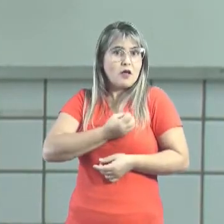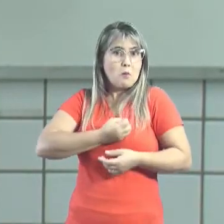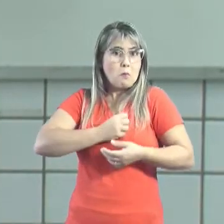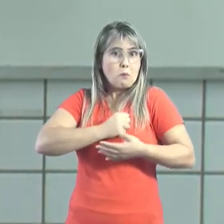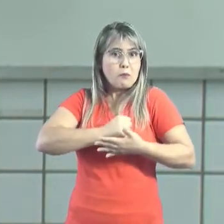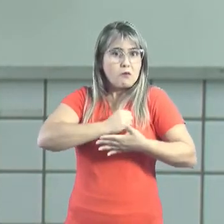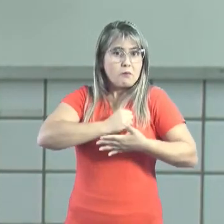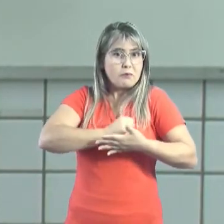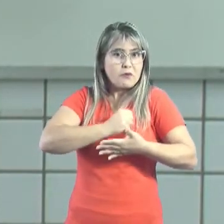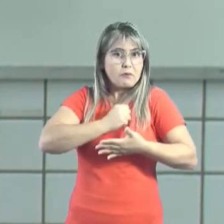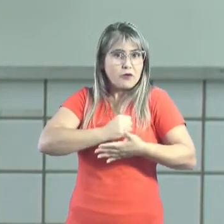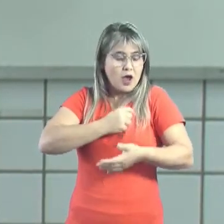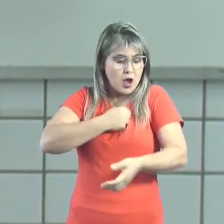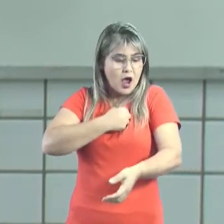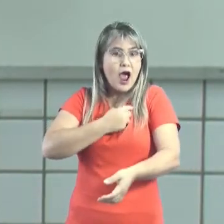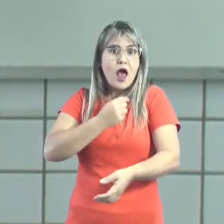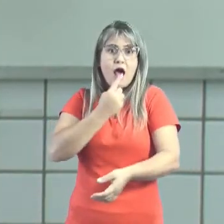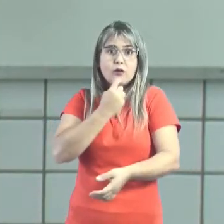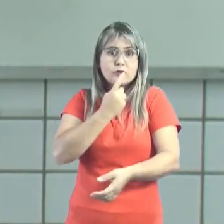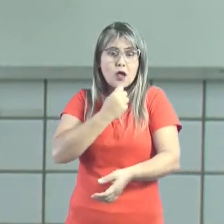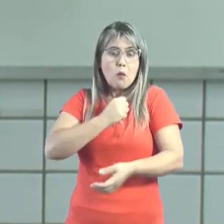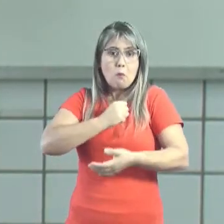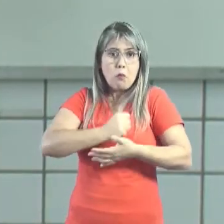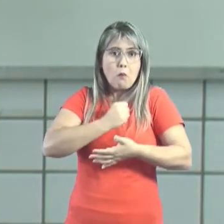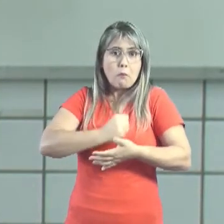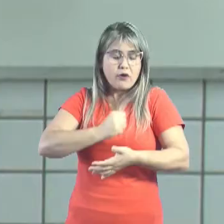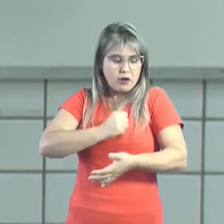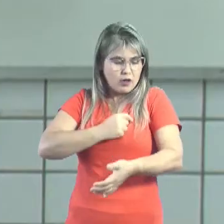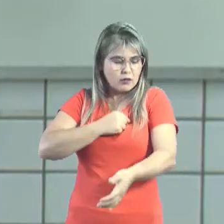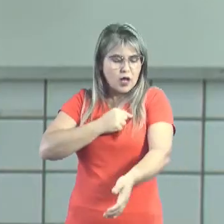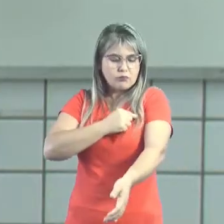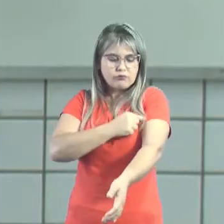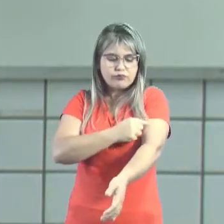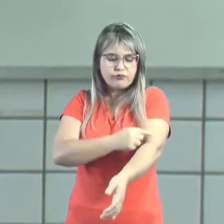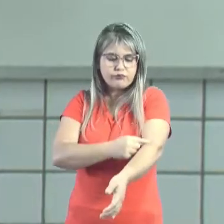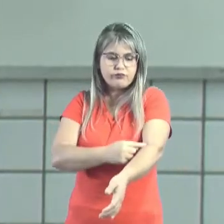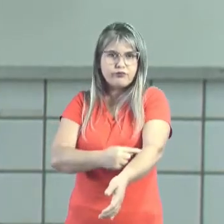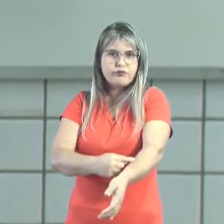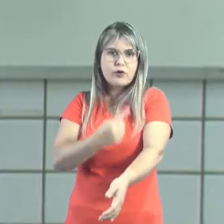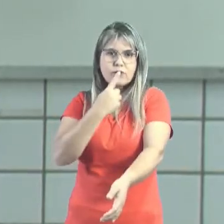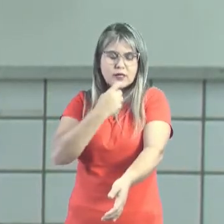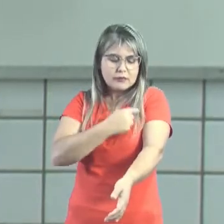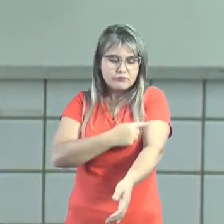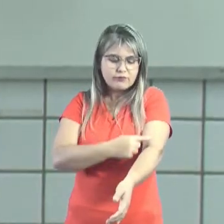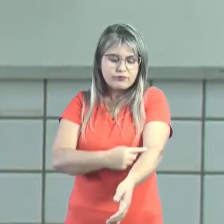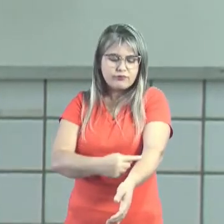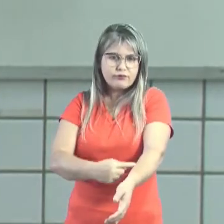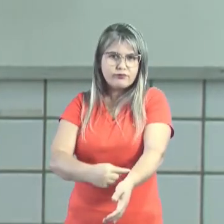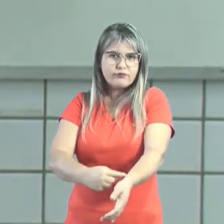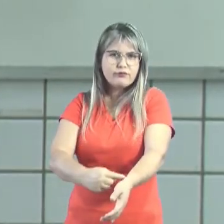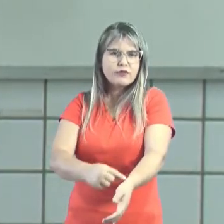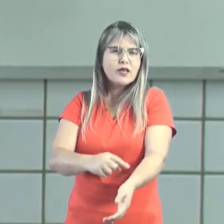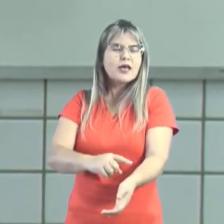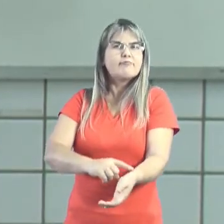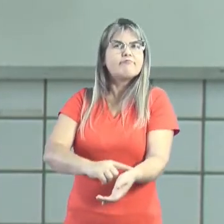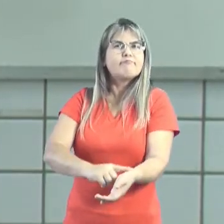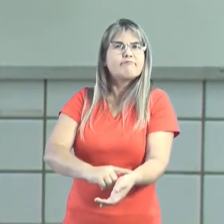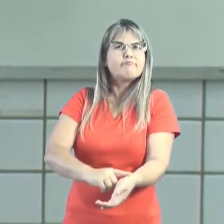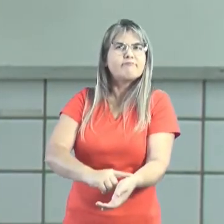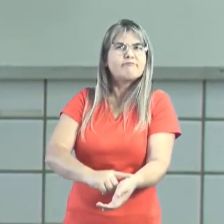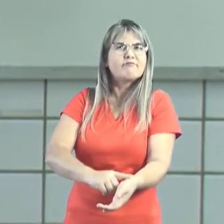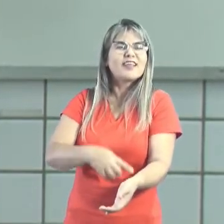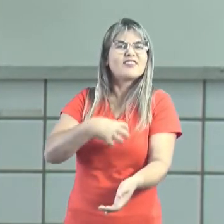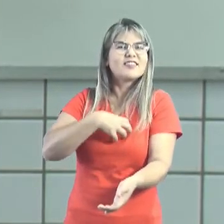impulsionando o sangue ao redor do nosso corpo, viu? As artérias, elas pulsam, as veias